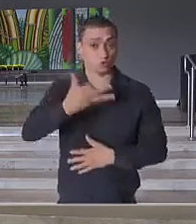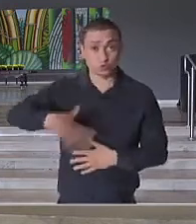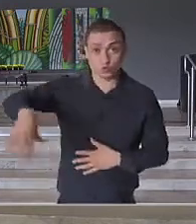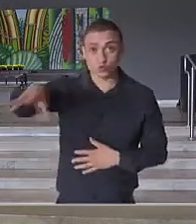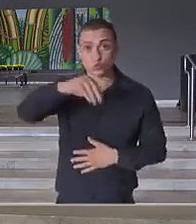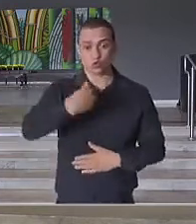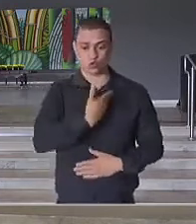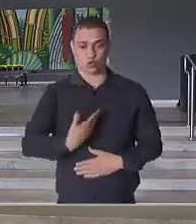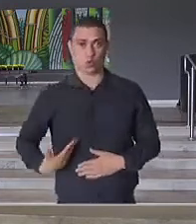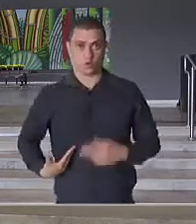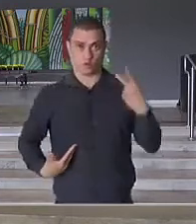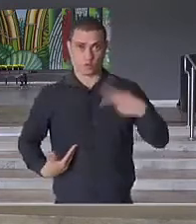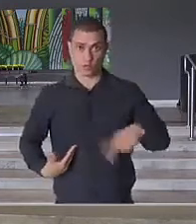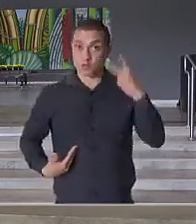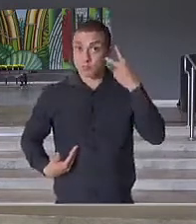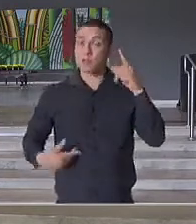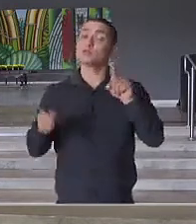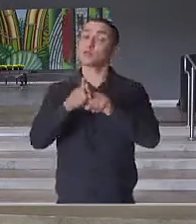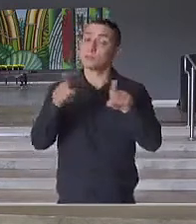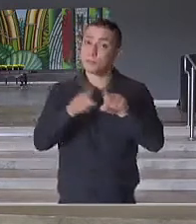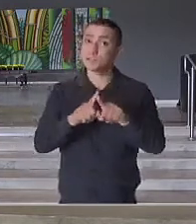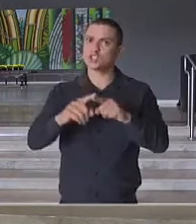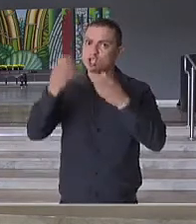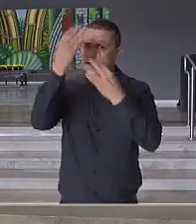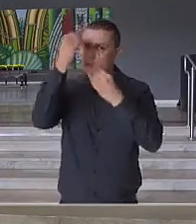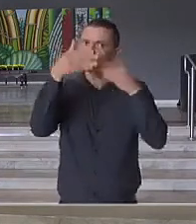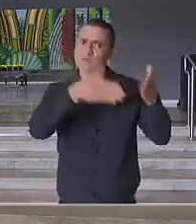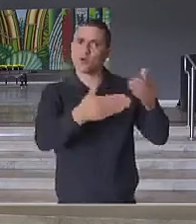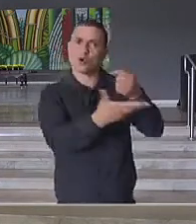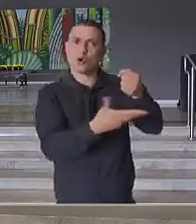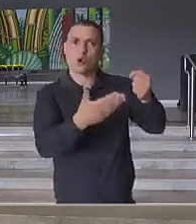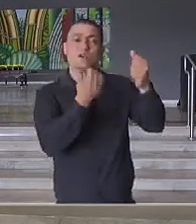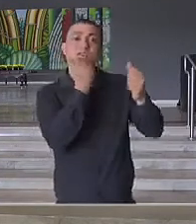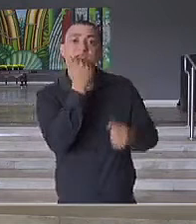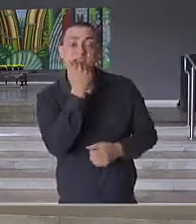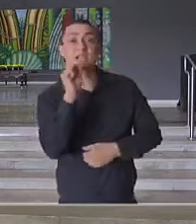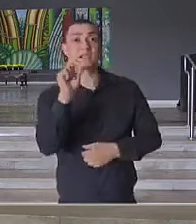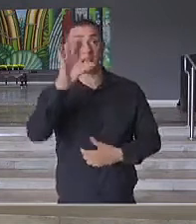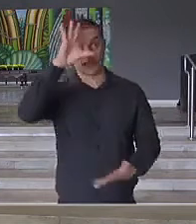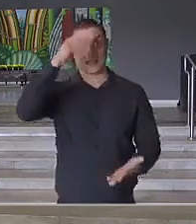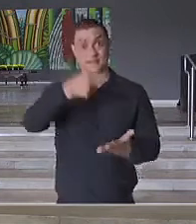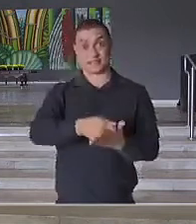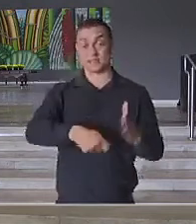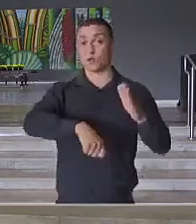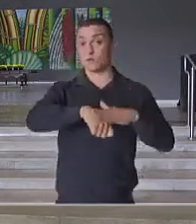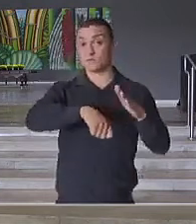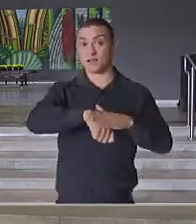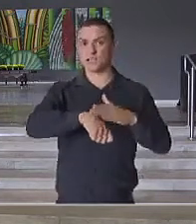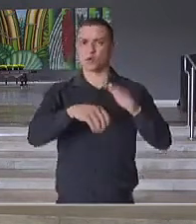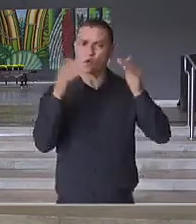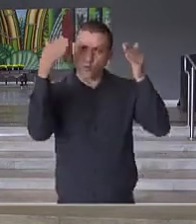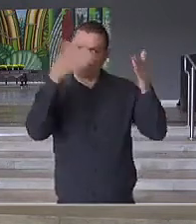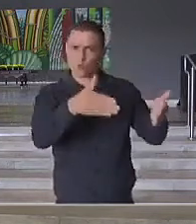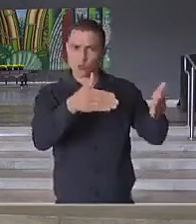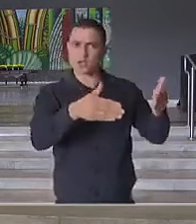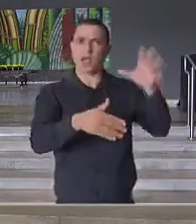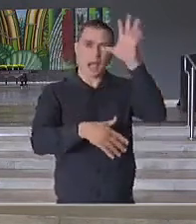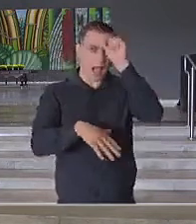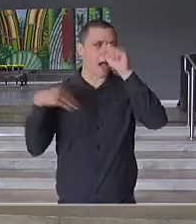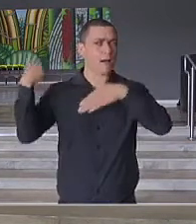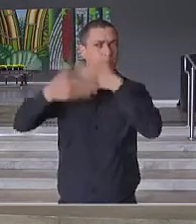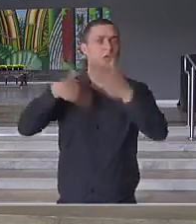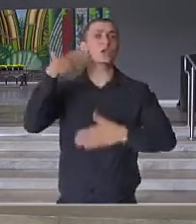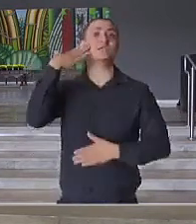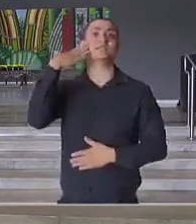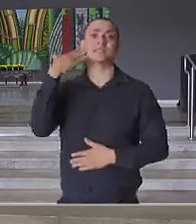do governo que tem informação, que é apoiado na ciência e que toma decisões com base no que aprendeu e no que